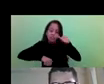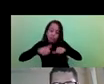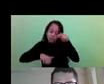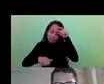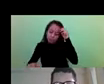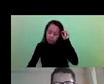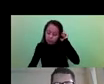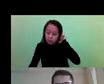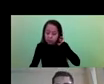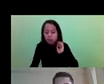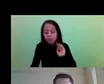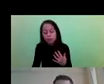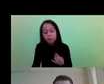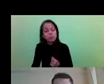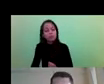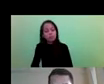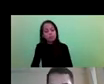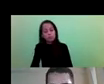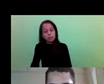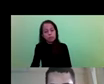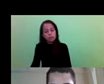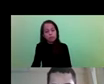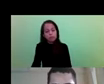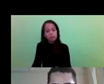E por vezes, nós vamos perceber que é muito forte